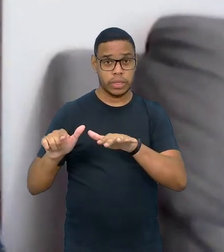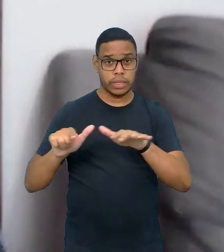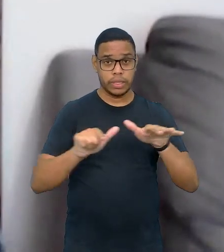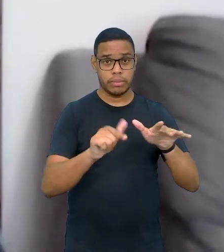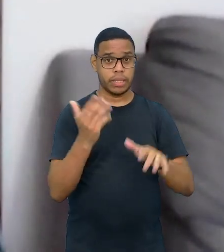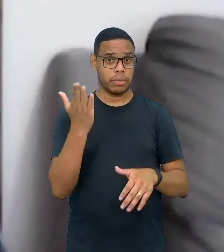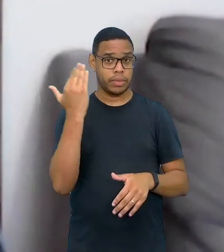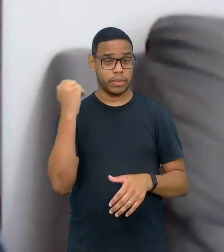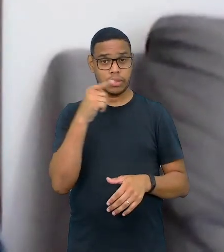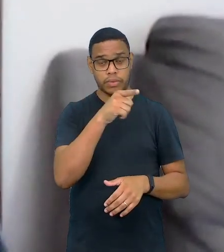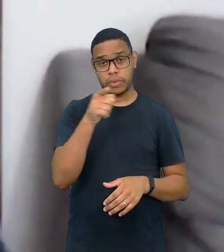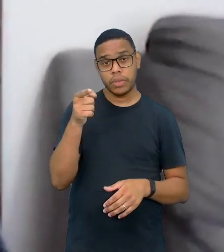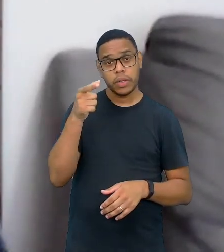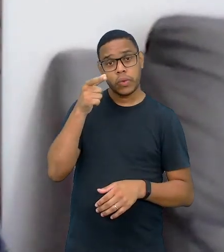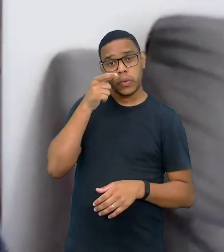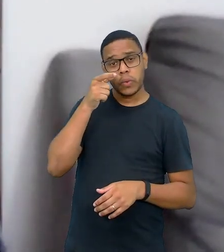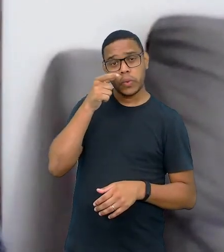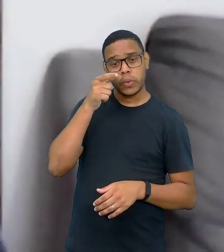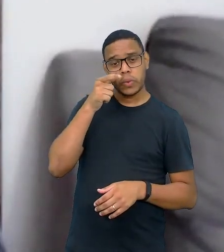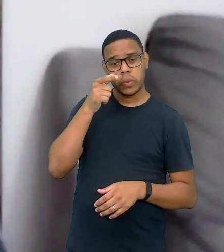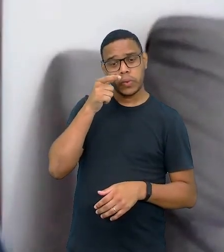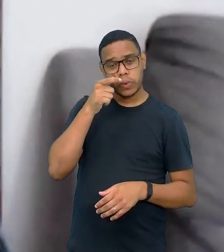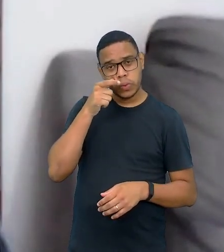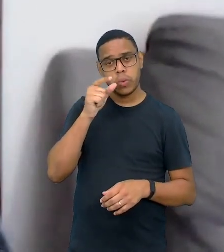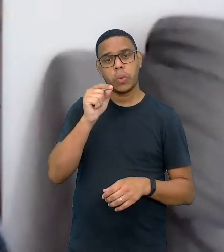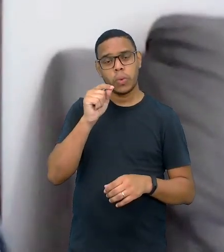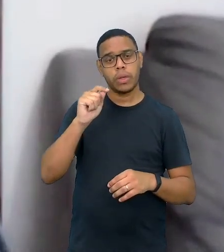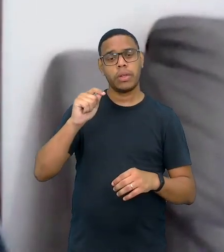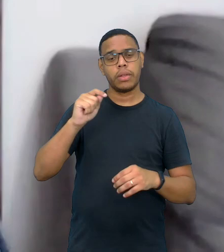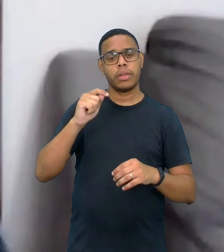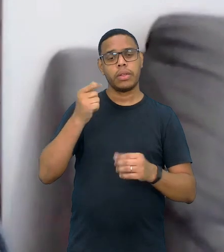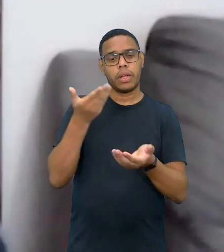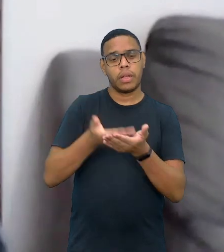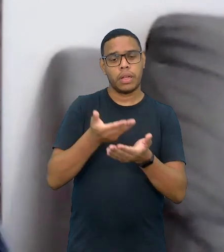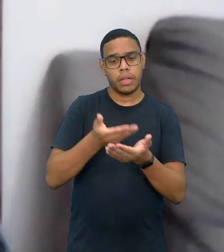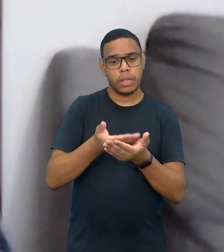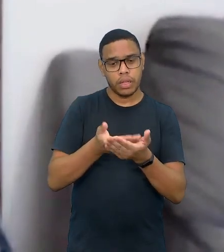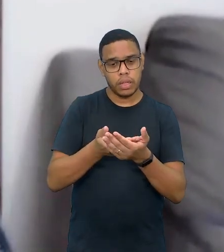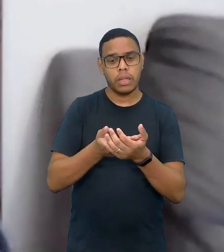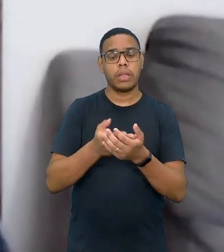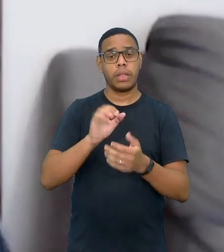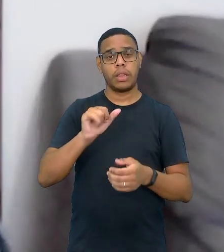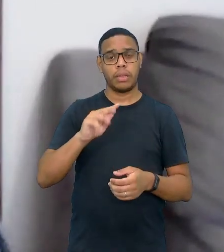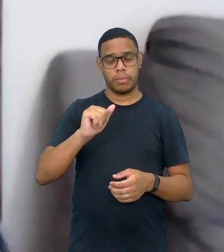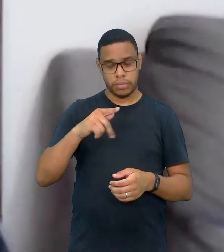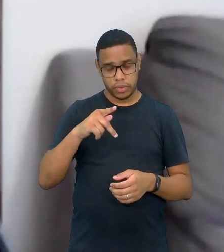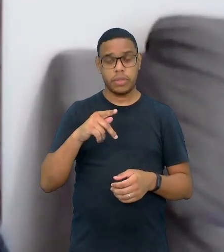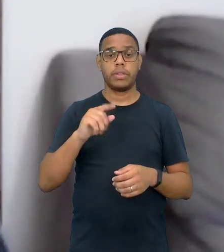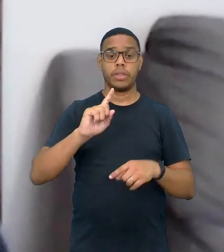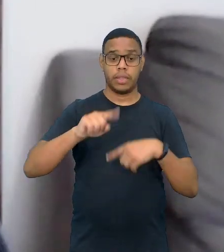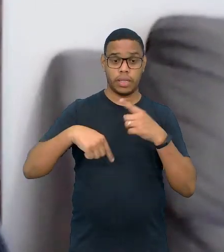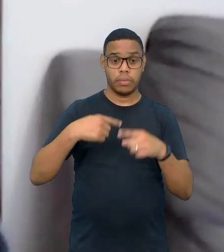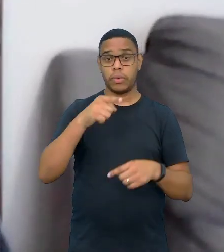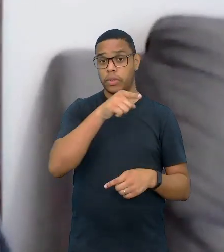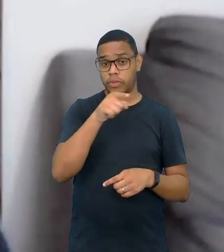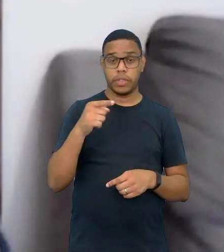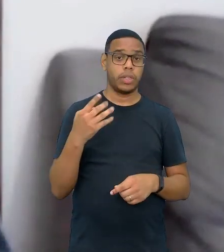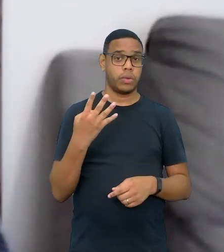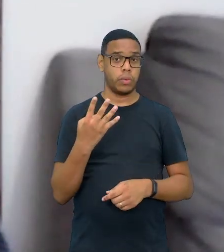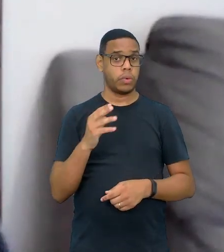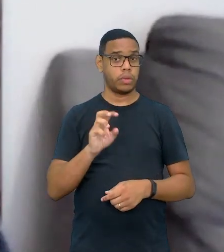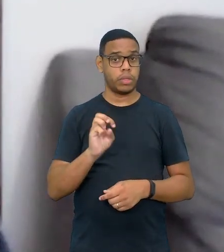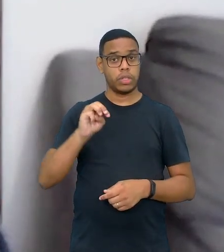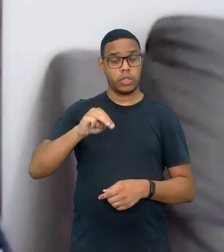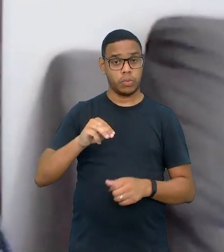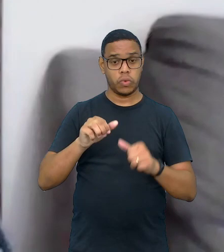passada, assistiram a uma gravação de etapa, e depois vocês ficaram mais 45 minutos